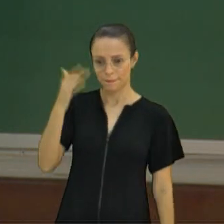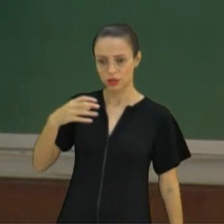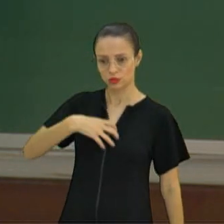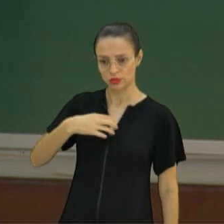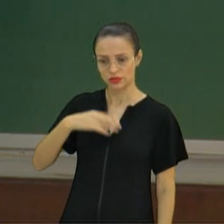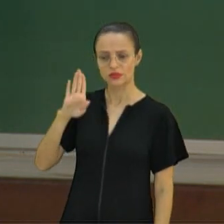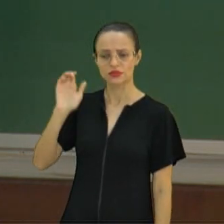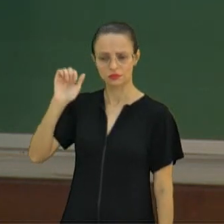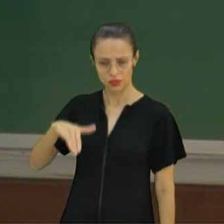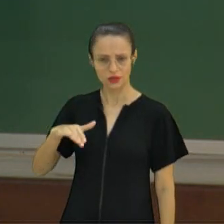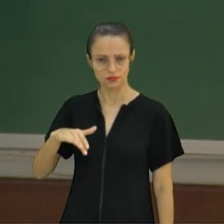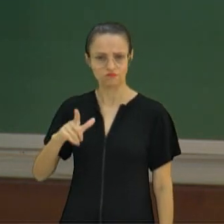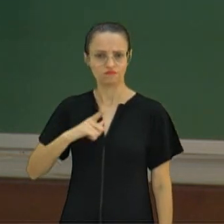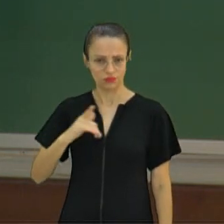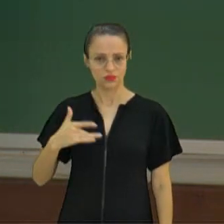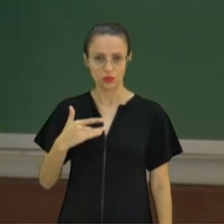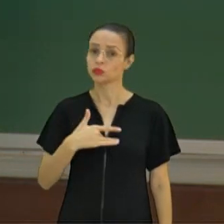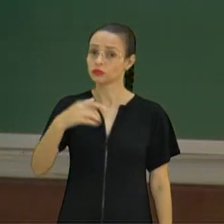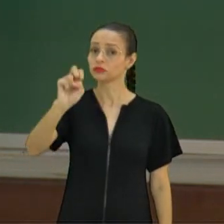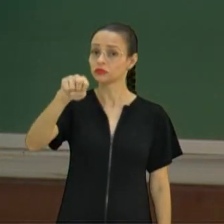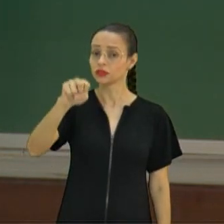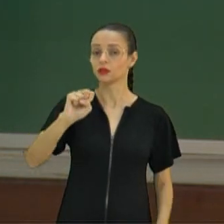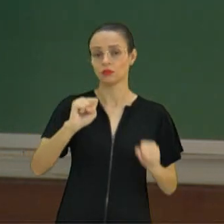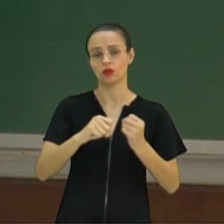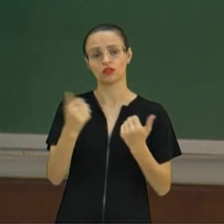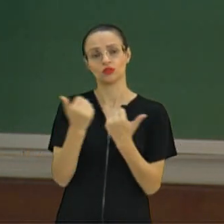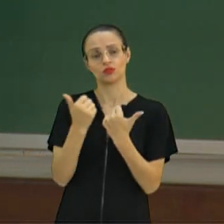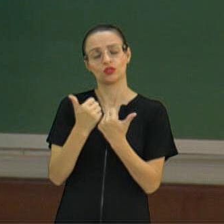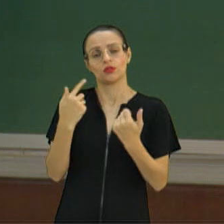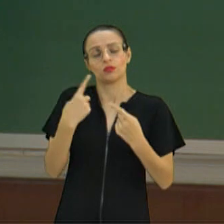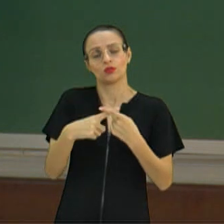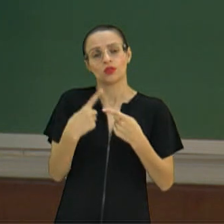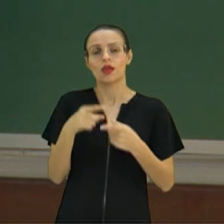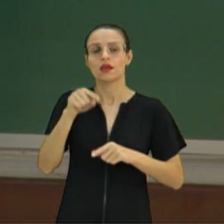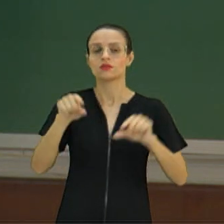com saúde? Sim, eu posso trocar, porque